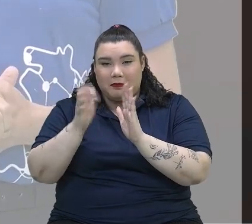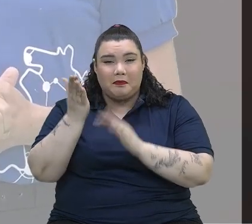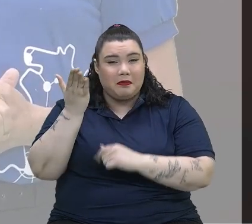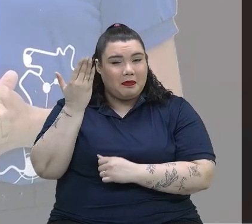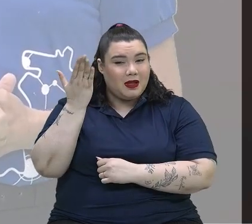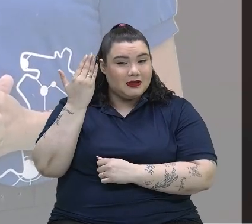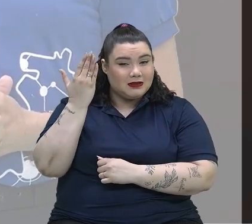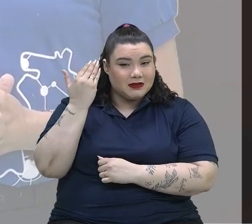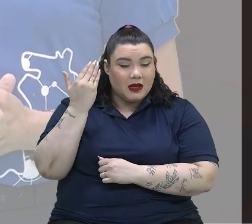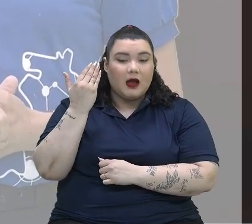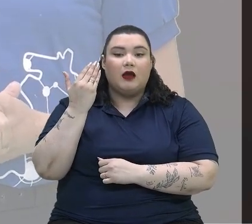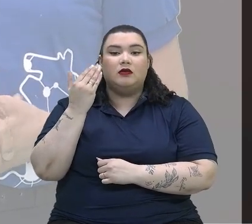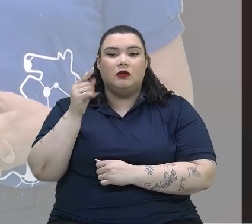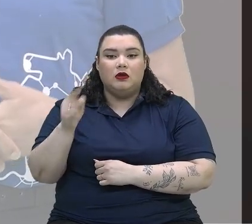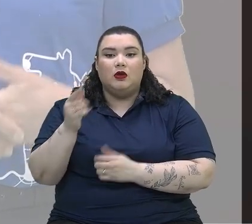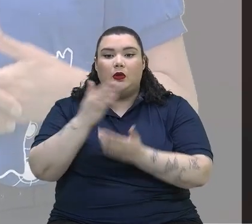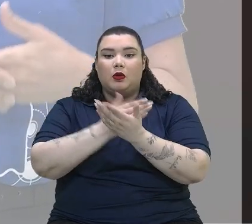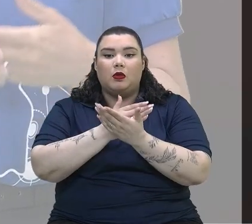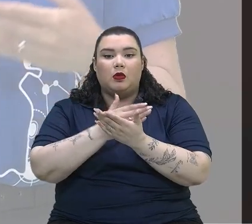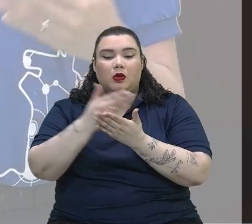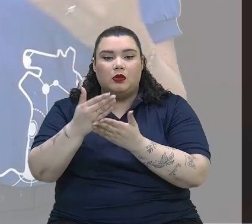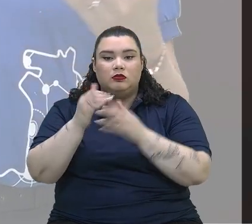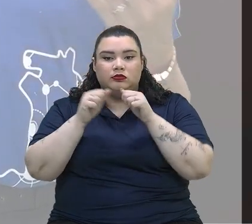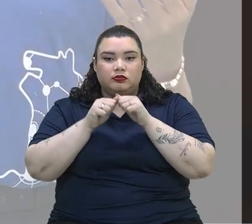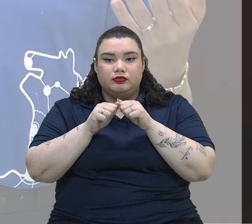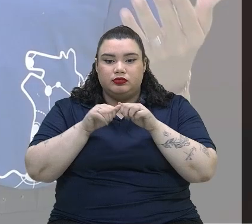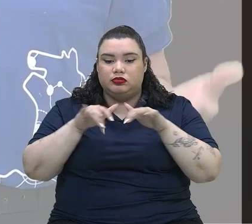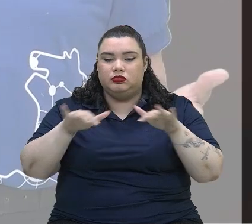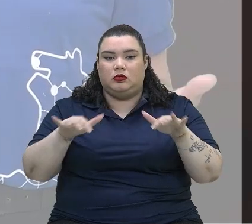tempo atrás, ele começou a difundir